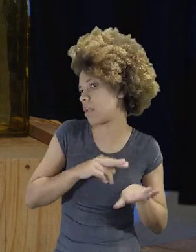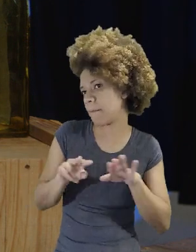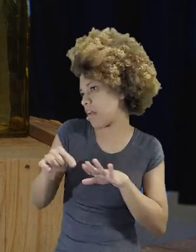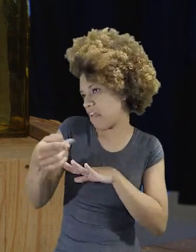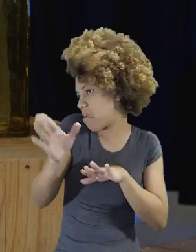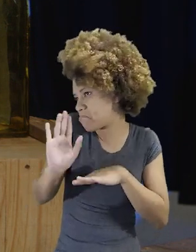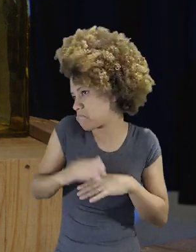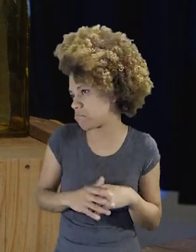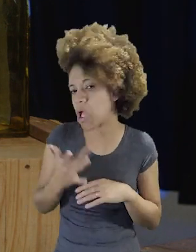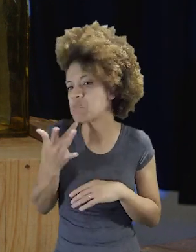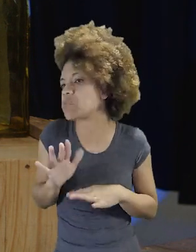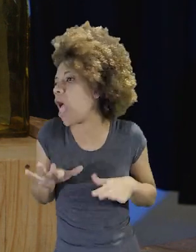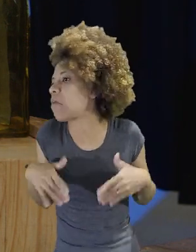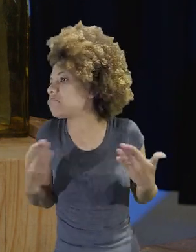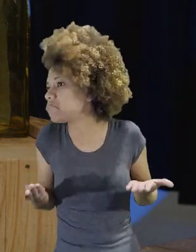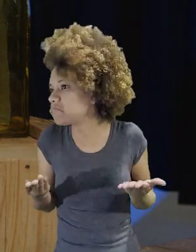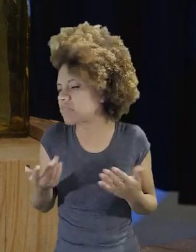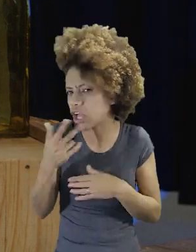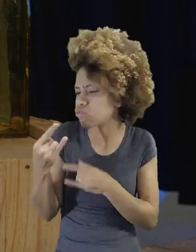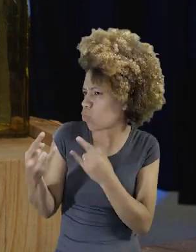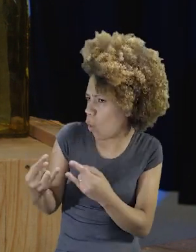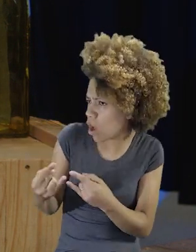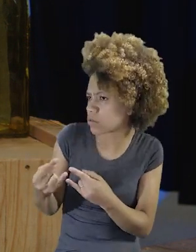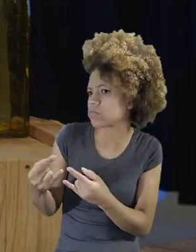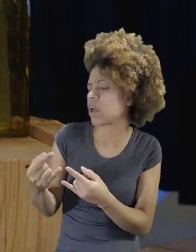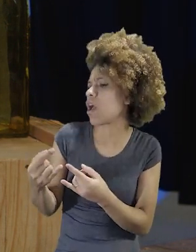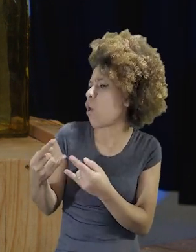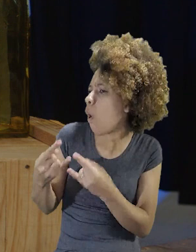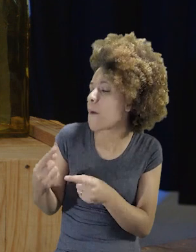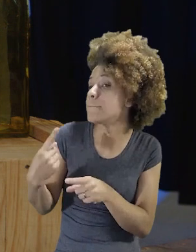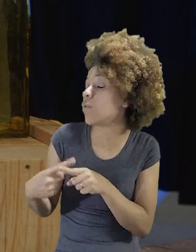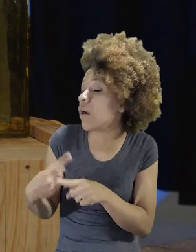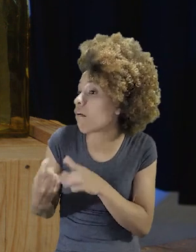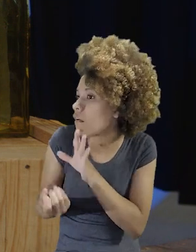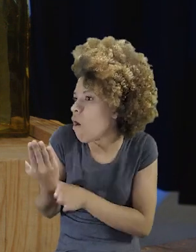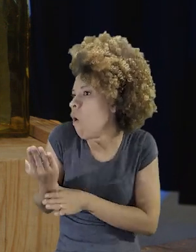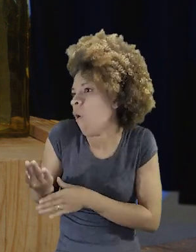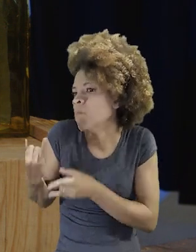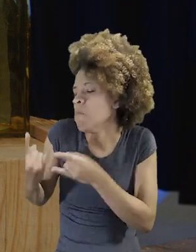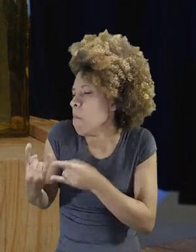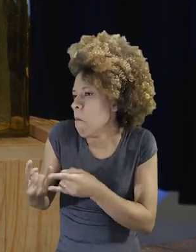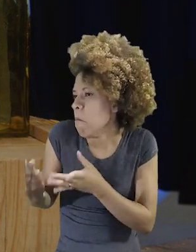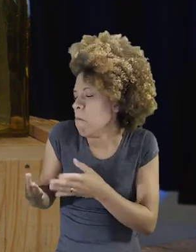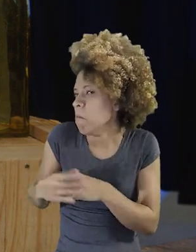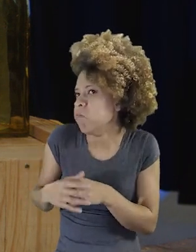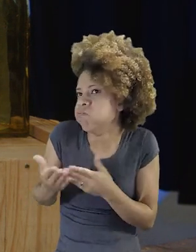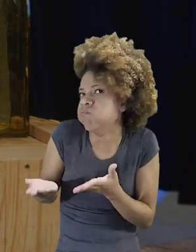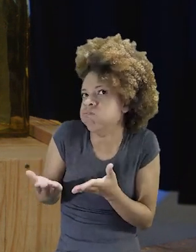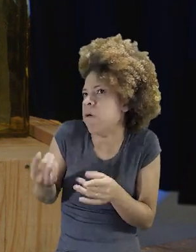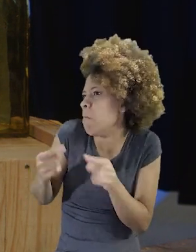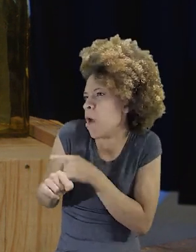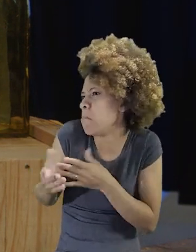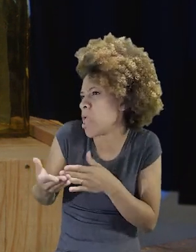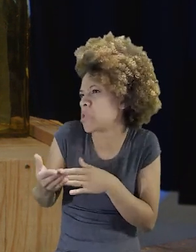que que vão gostar semana que vem tá ligado eu não sei eu acho que tipo acho o rock ele virou o rock porque é o